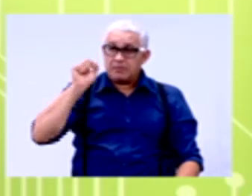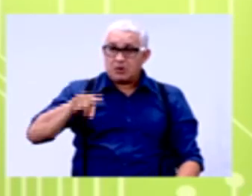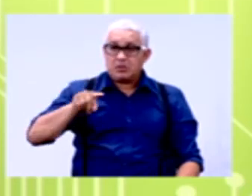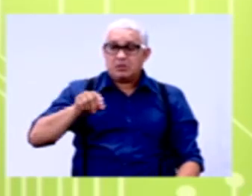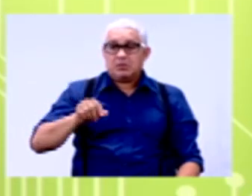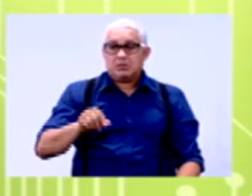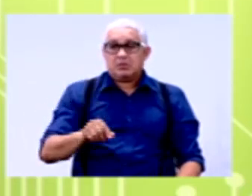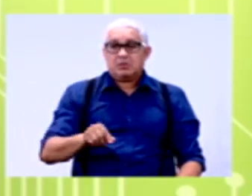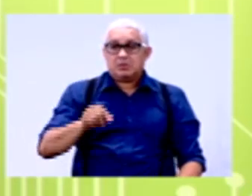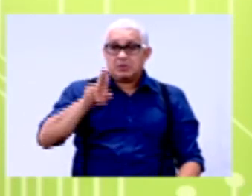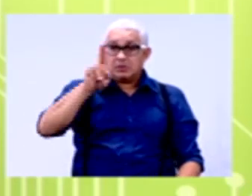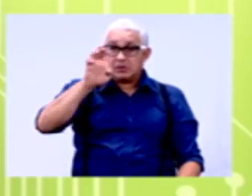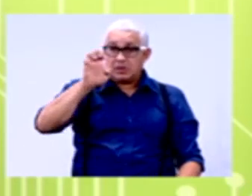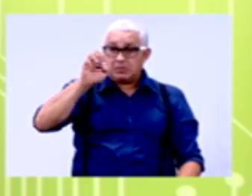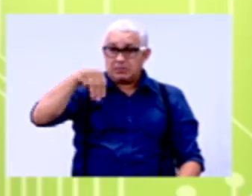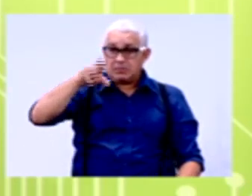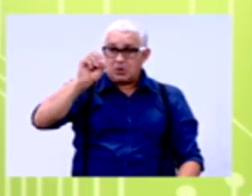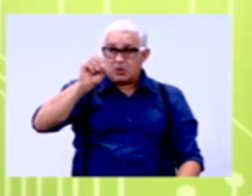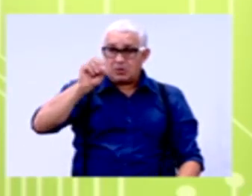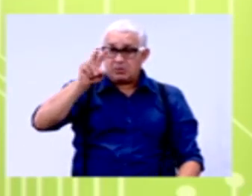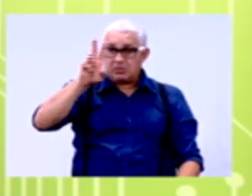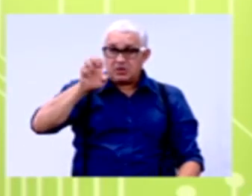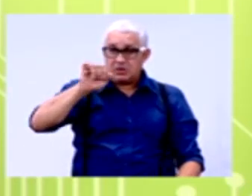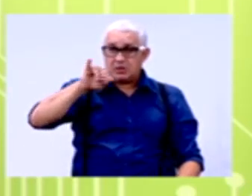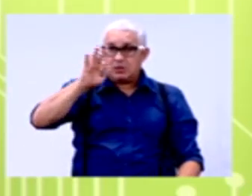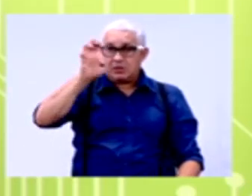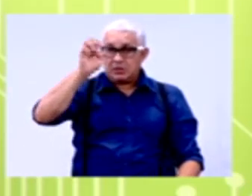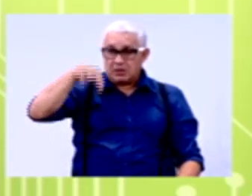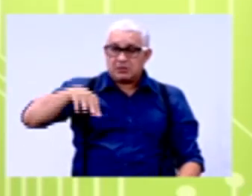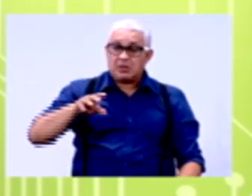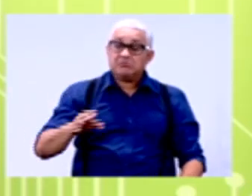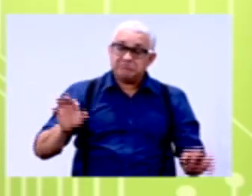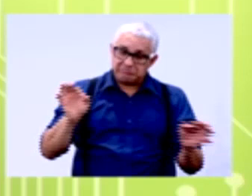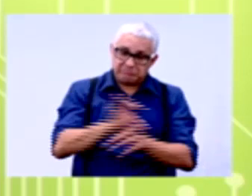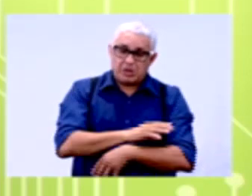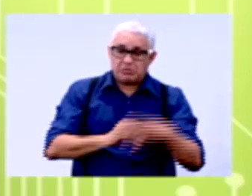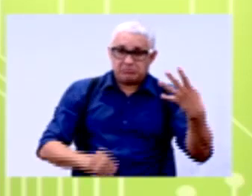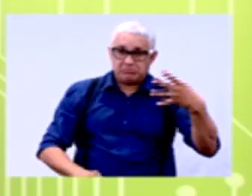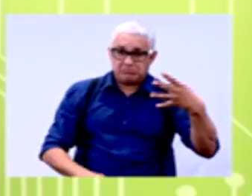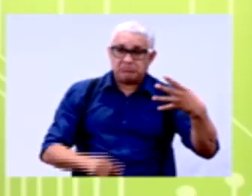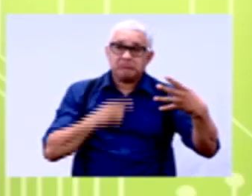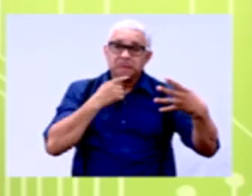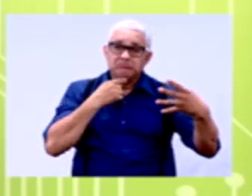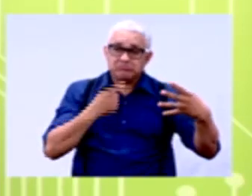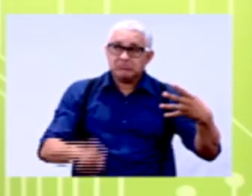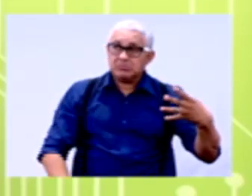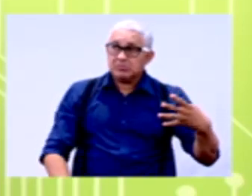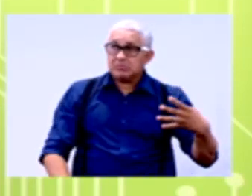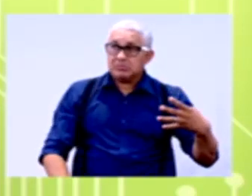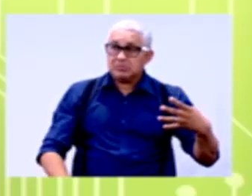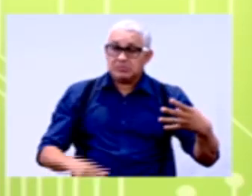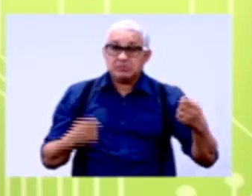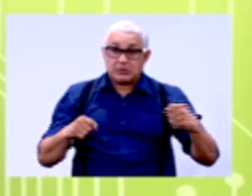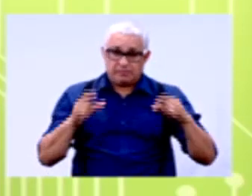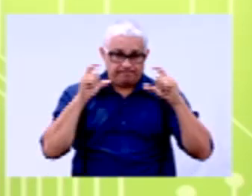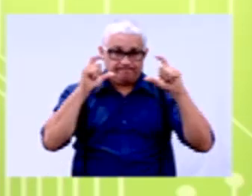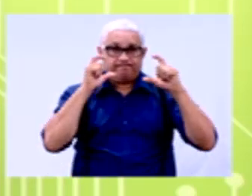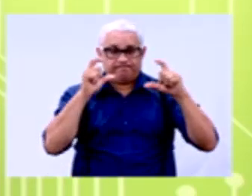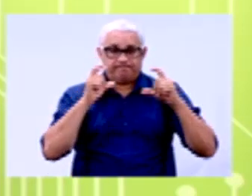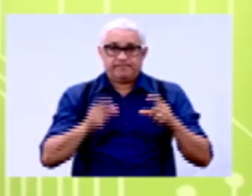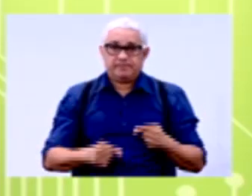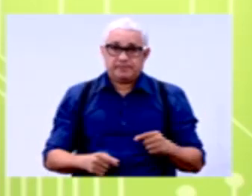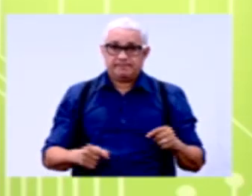aí a questão 4 que a gente estava falando, né? Basicamente tem que se atentar, né? O